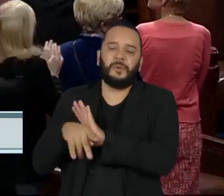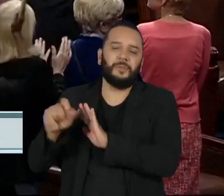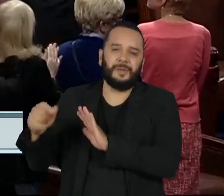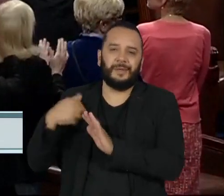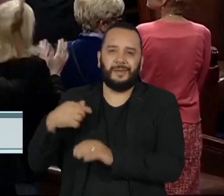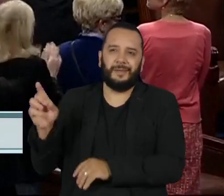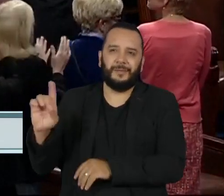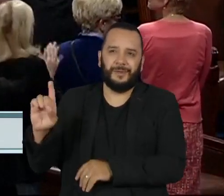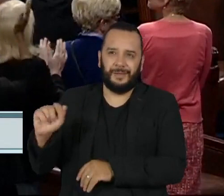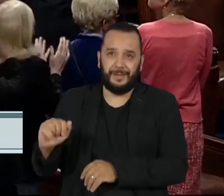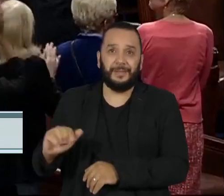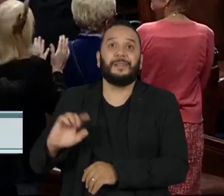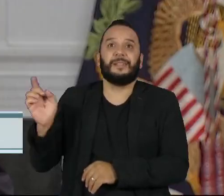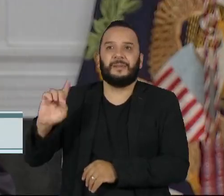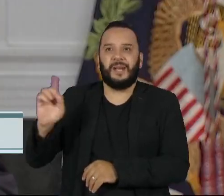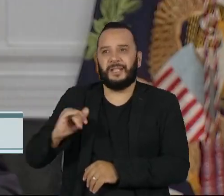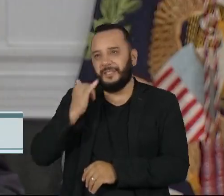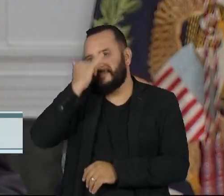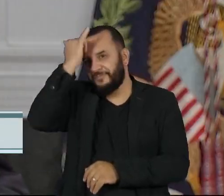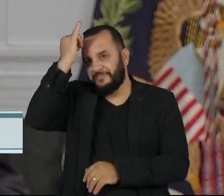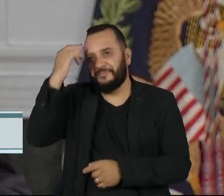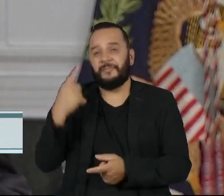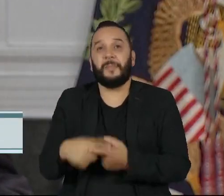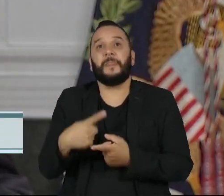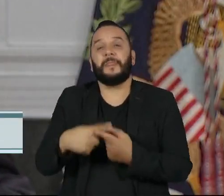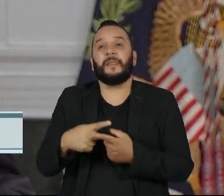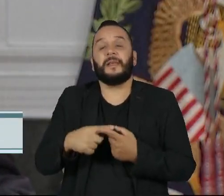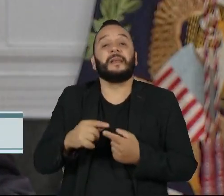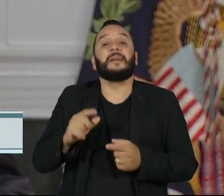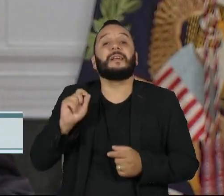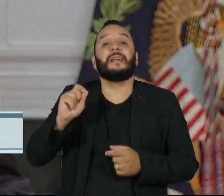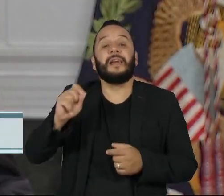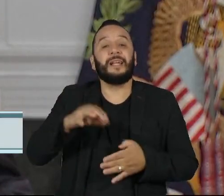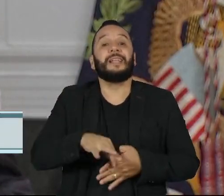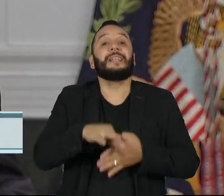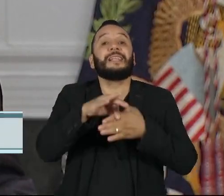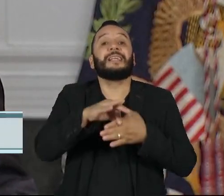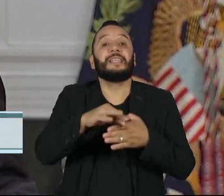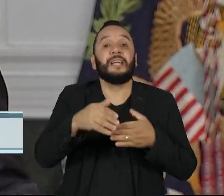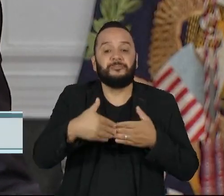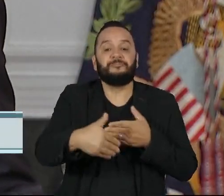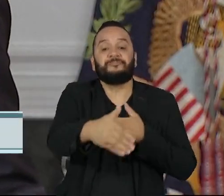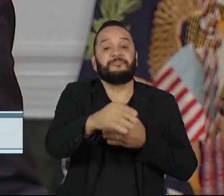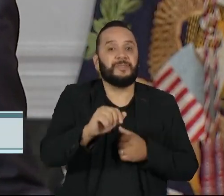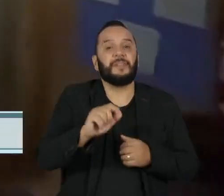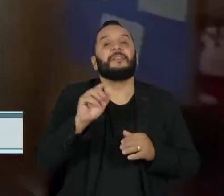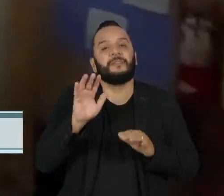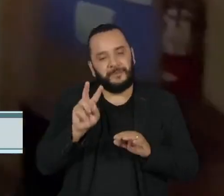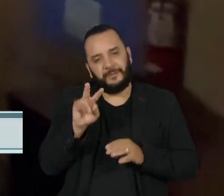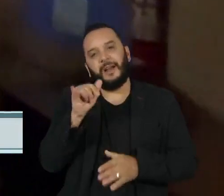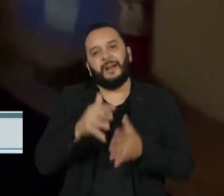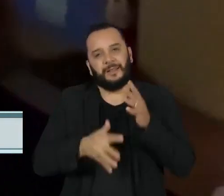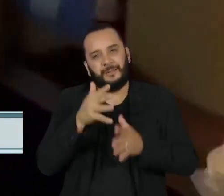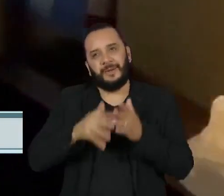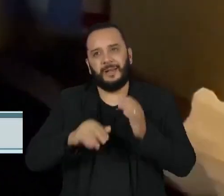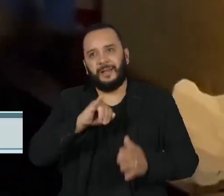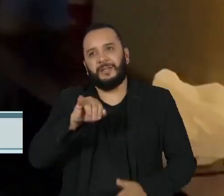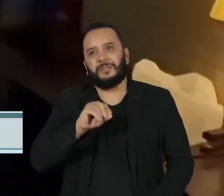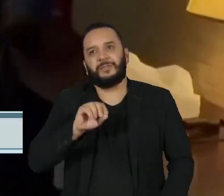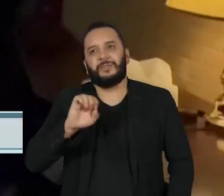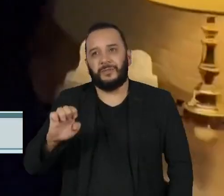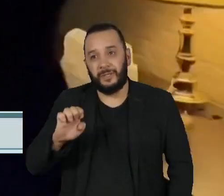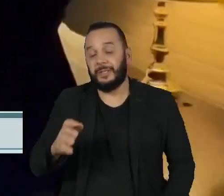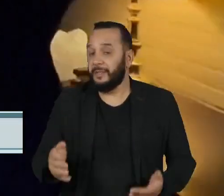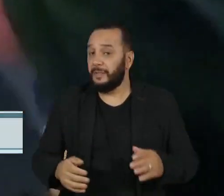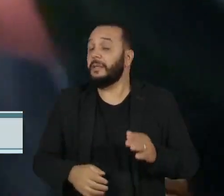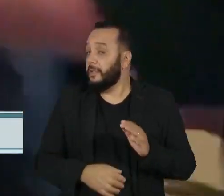Democratas podem ter dado um tiro no pé pois o próximo líder pode dificultar ainda mais a vida de biden e o Partido Republicano está mais